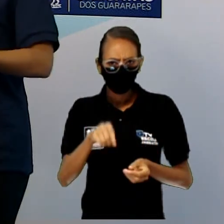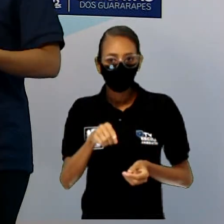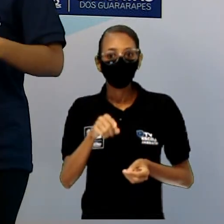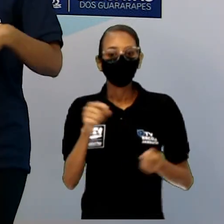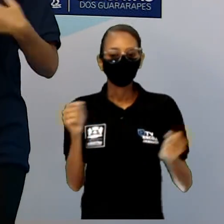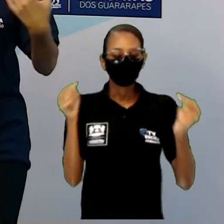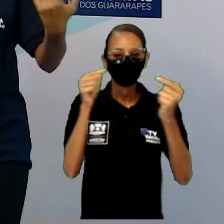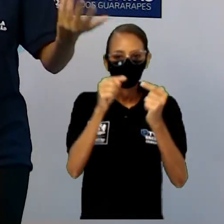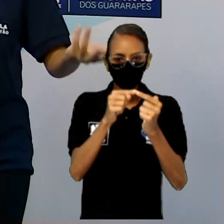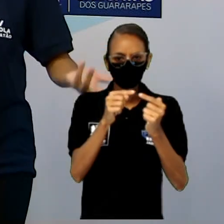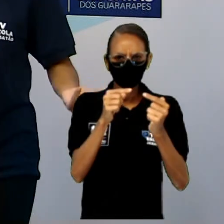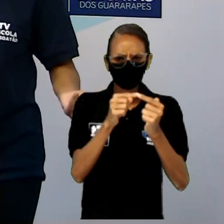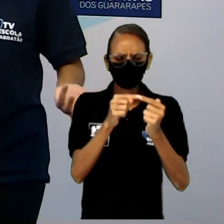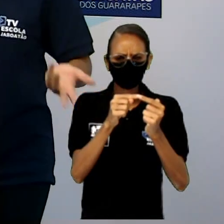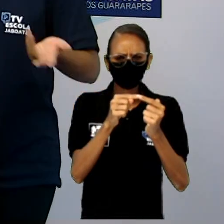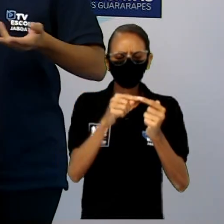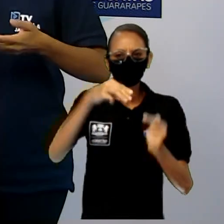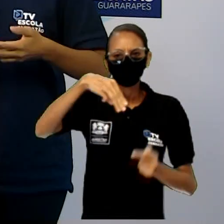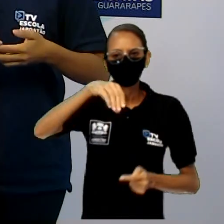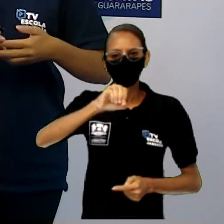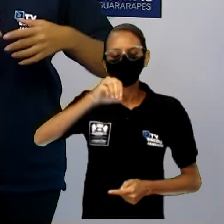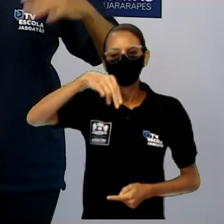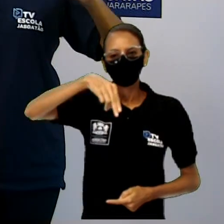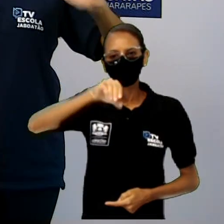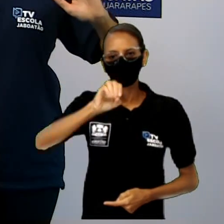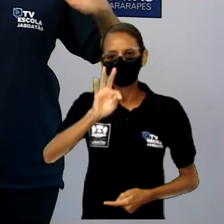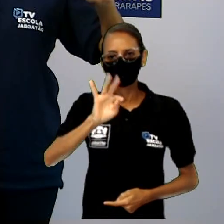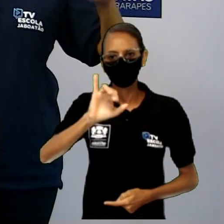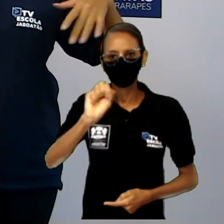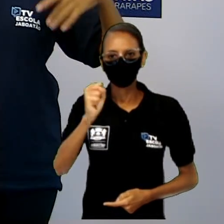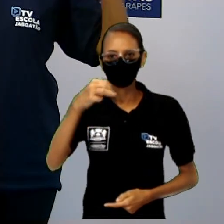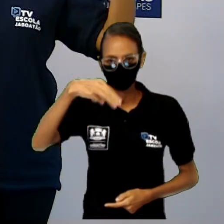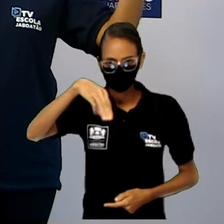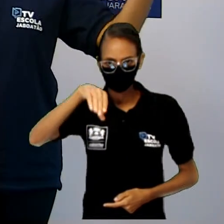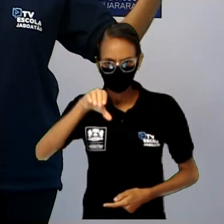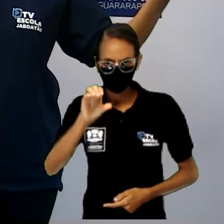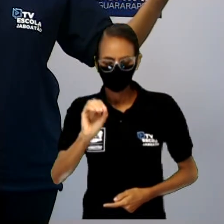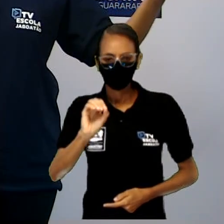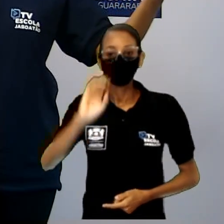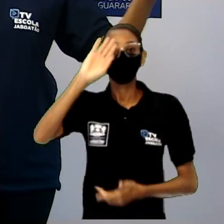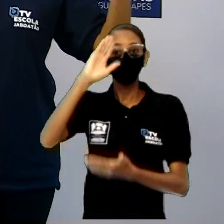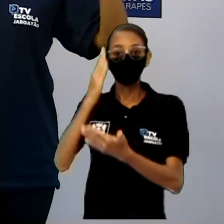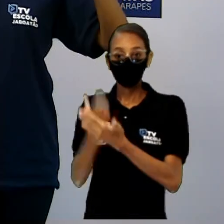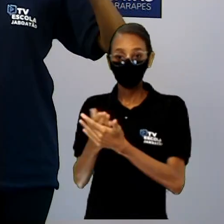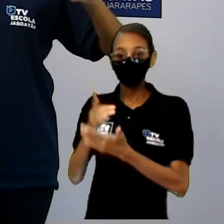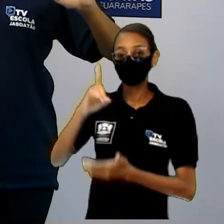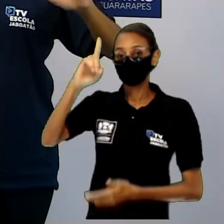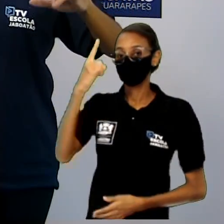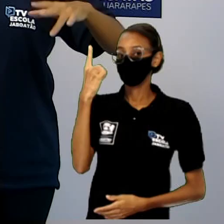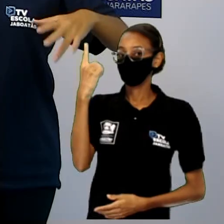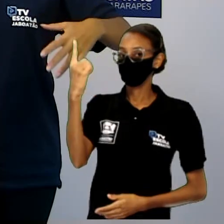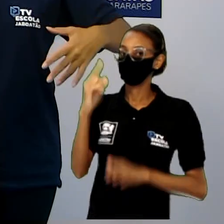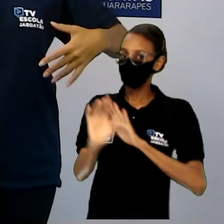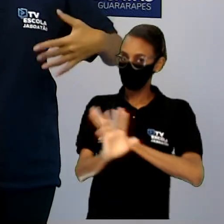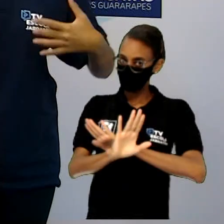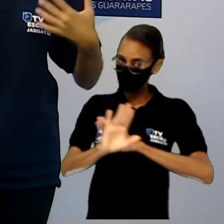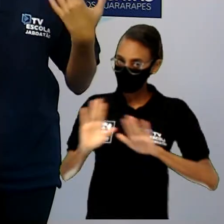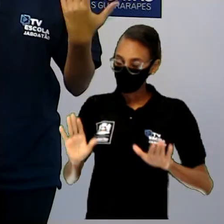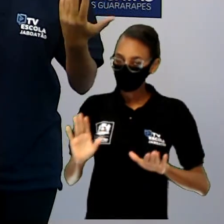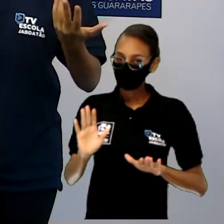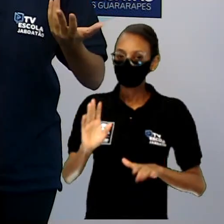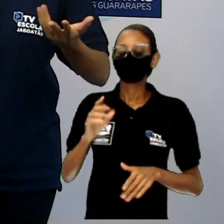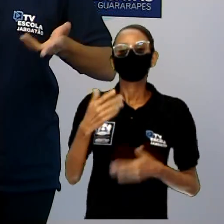E ali, o que seria monoteísmo, professora? Essa crença no único Deus, tá? A gente viu ali no nosso